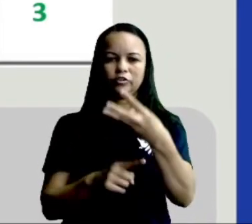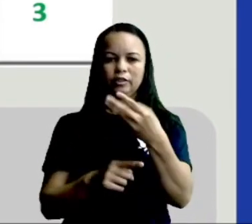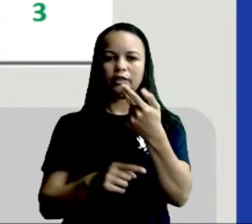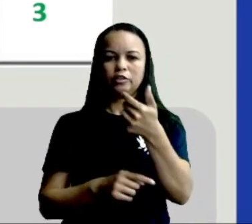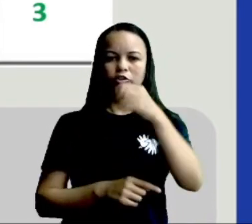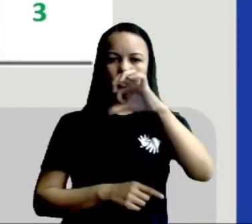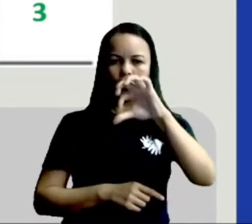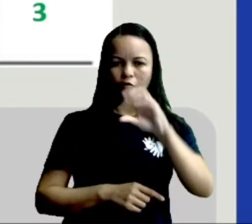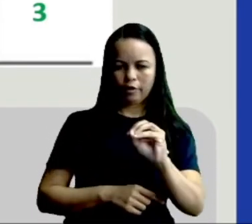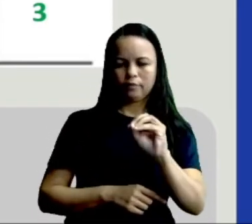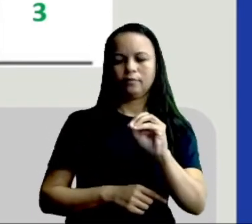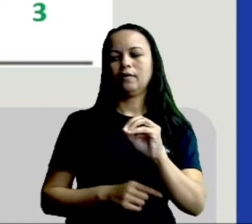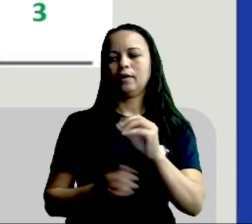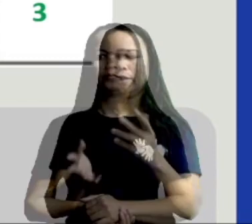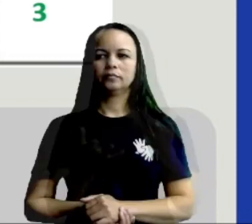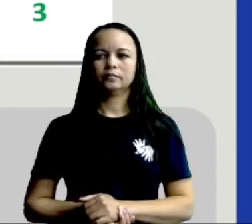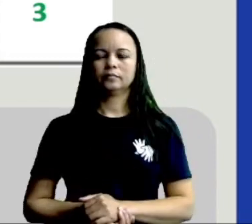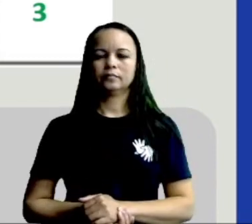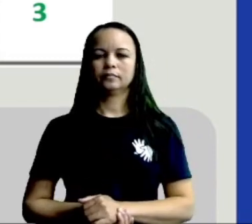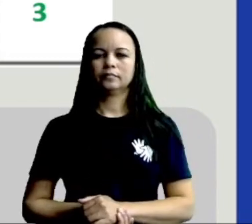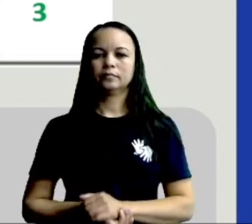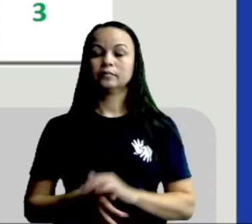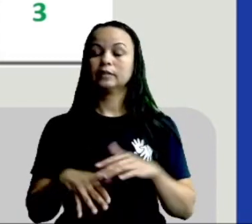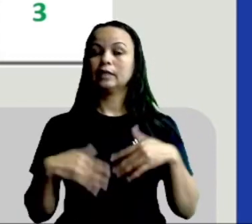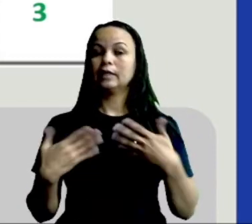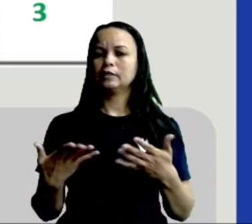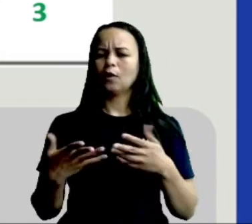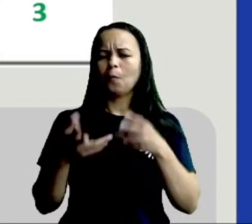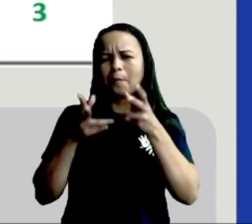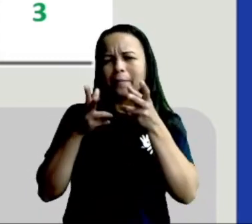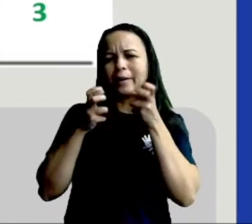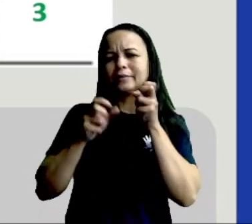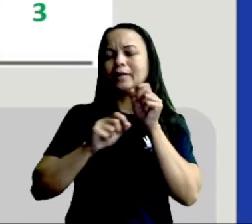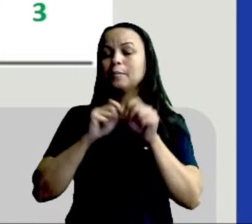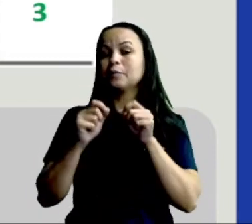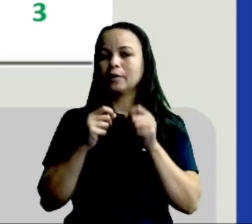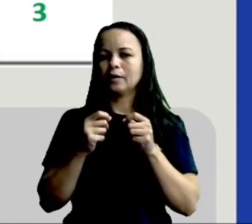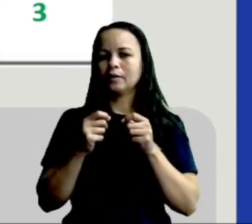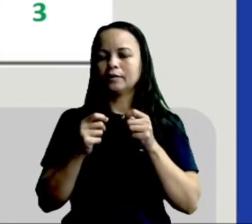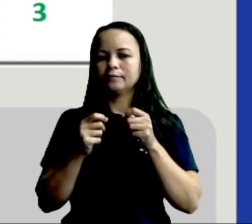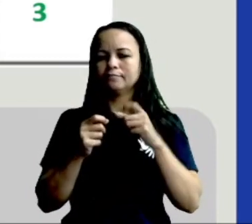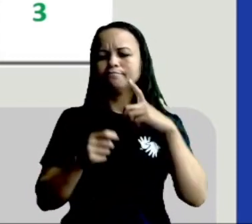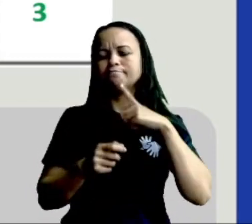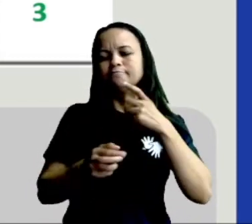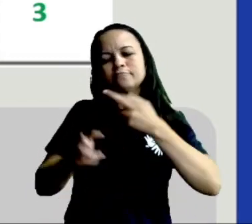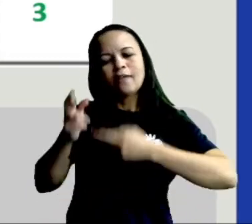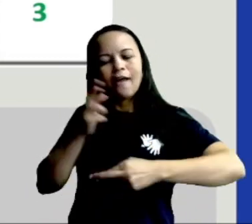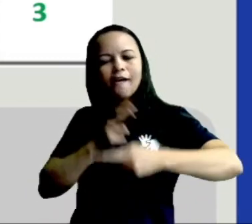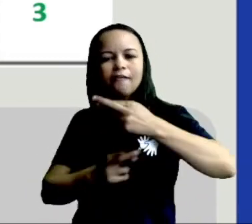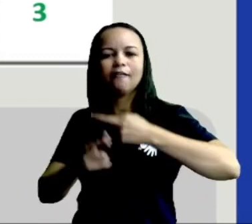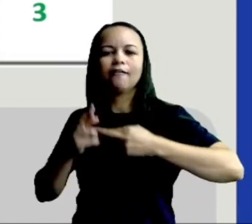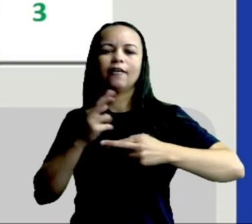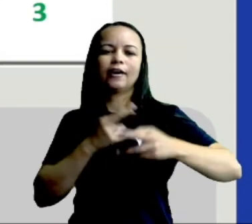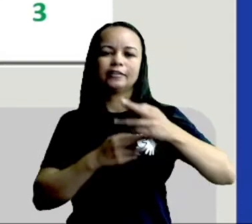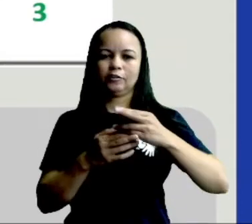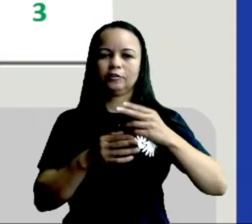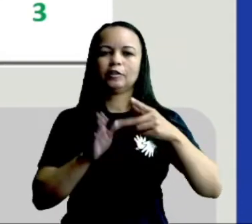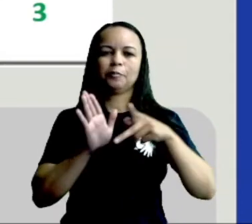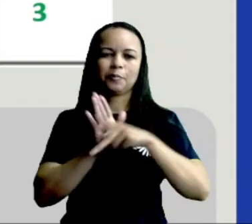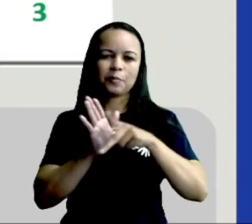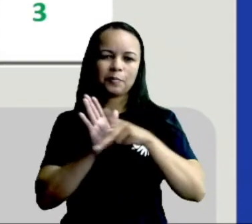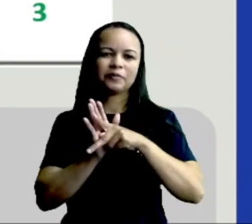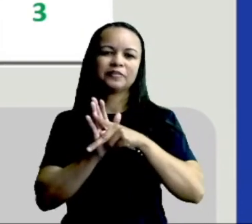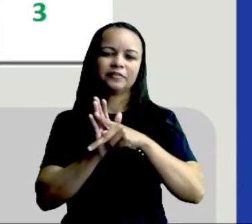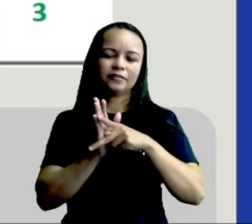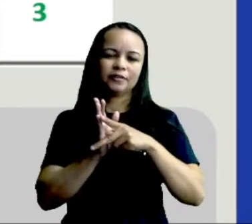consegue encontrar, né, essa relação. Então, a gente percebe aí que houve o quê? Uma relação, né, de proporcionalidade.